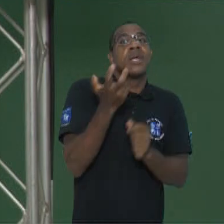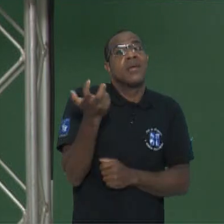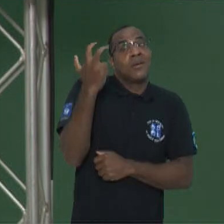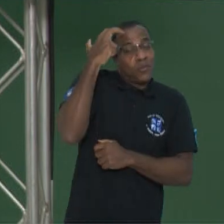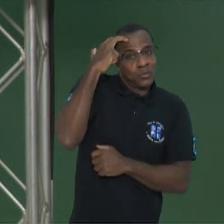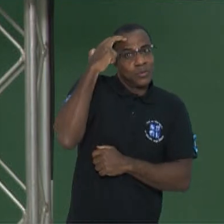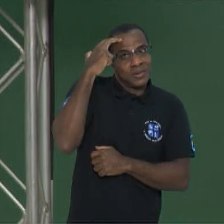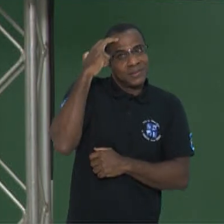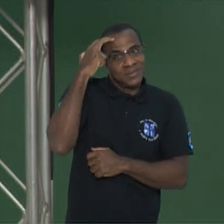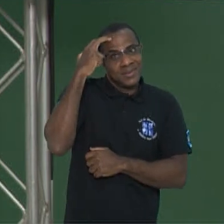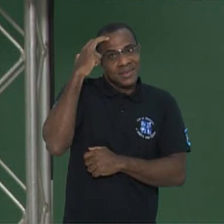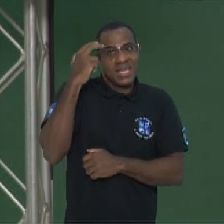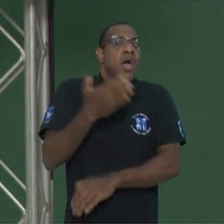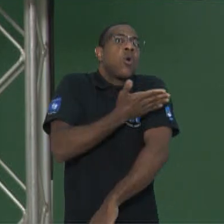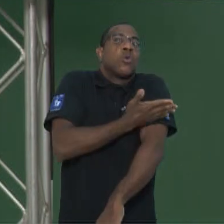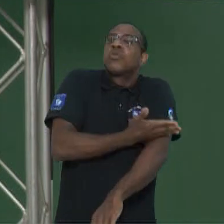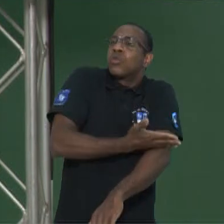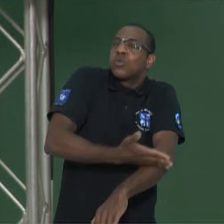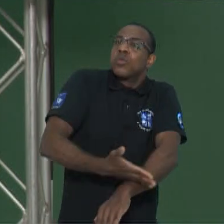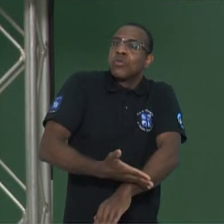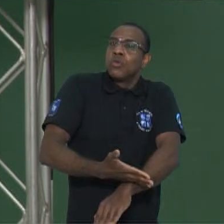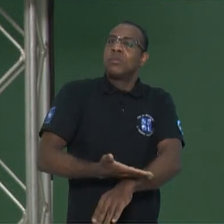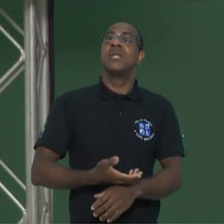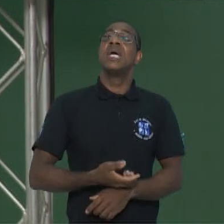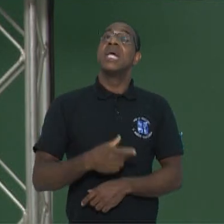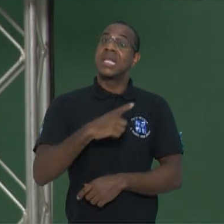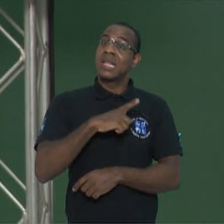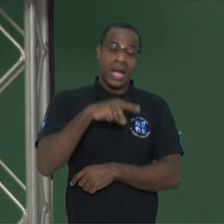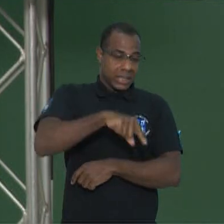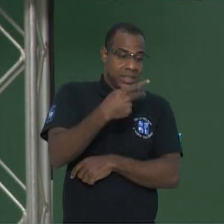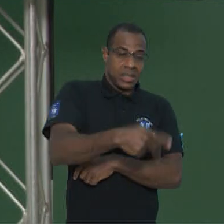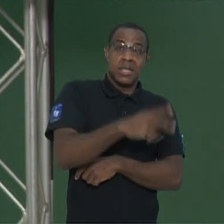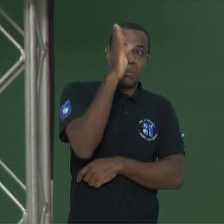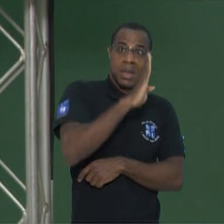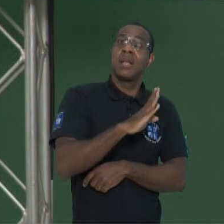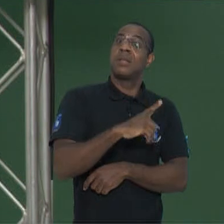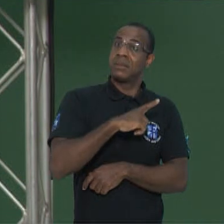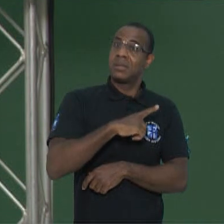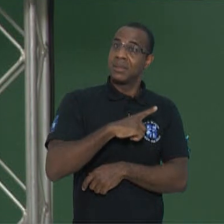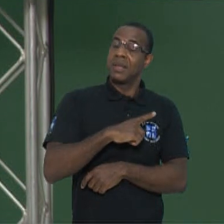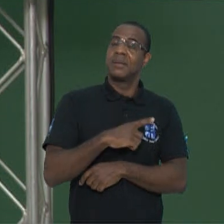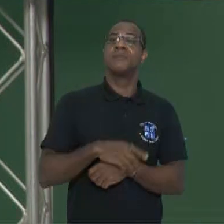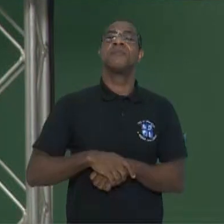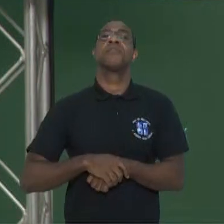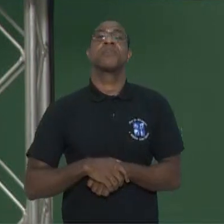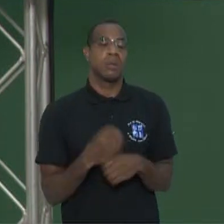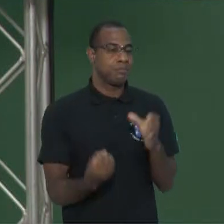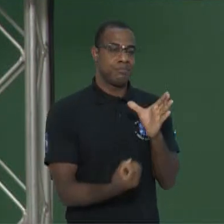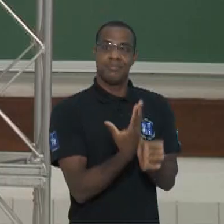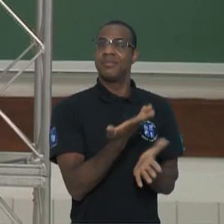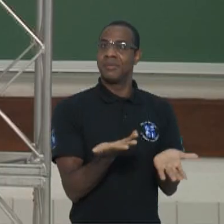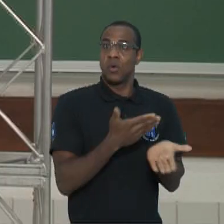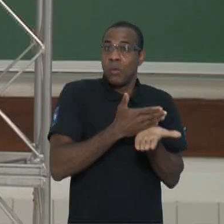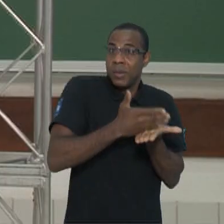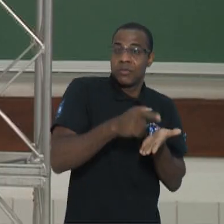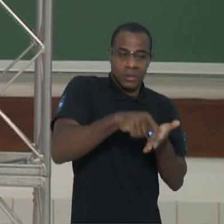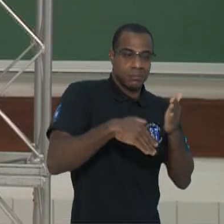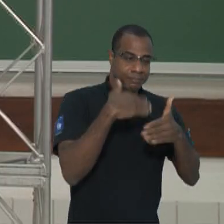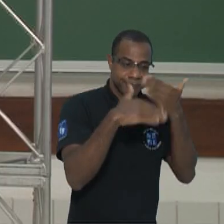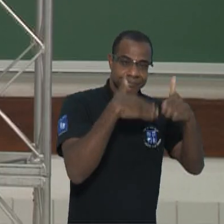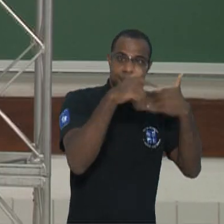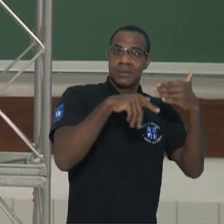hábitos. Isso está impresso na nossa própria característica enquanto população brasileira, né? Dessa forma, nós